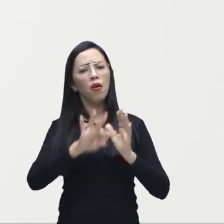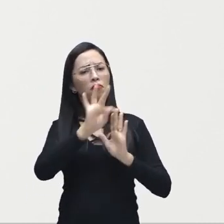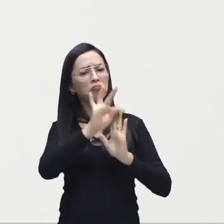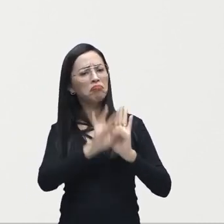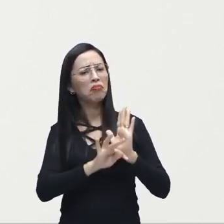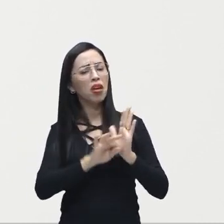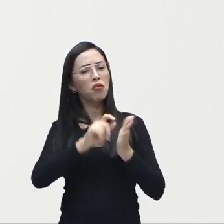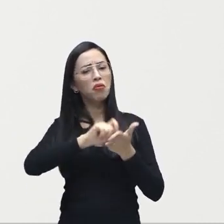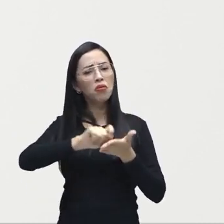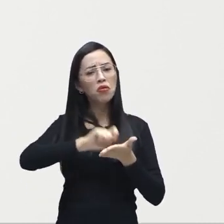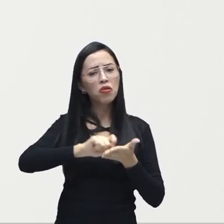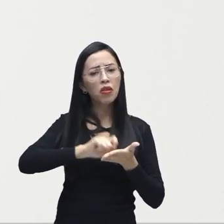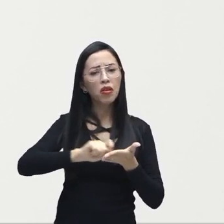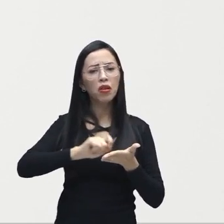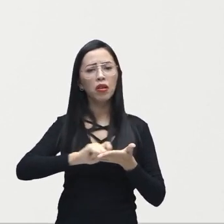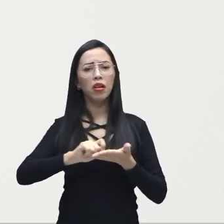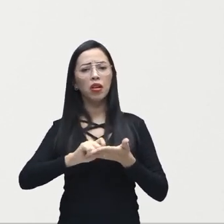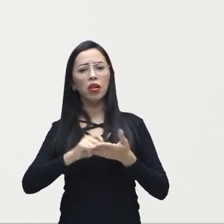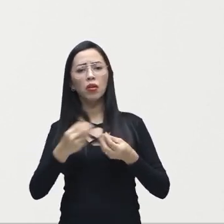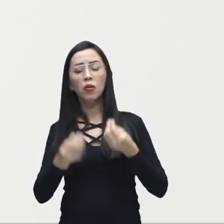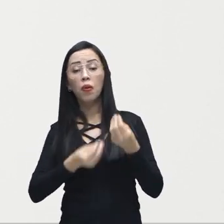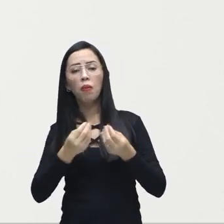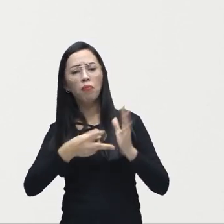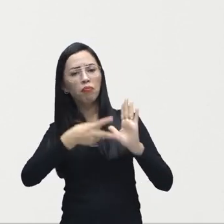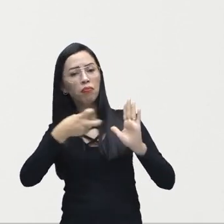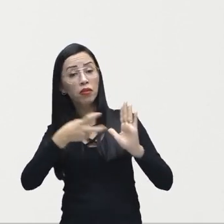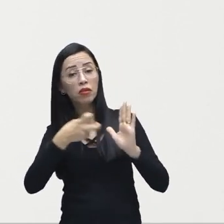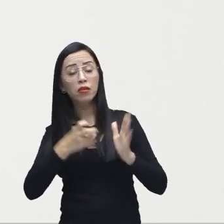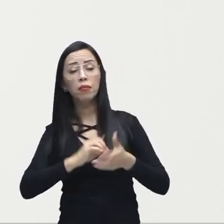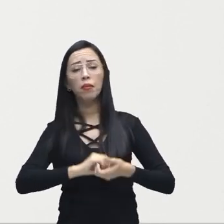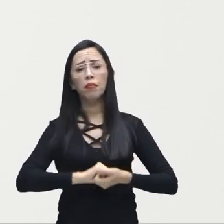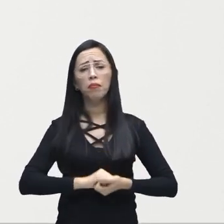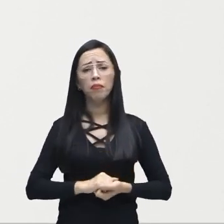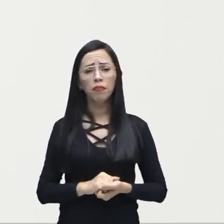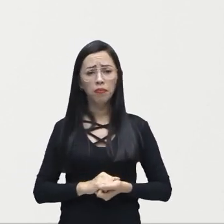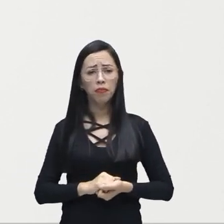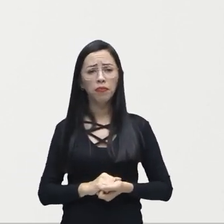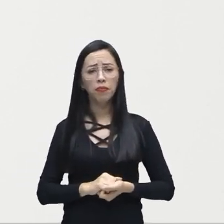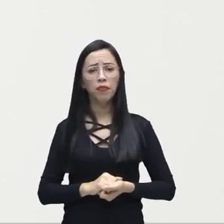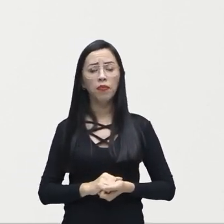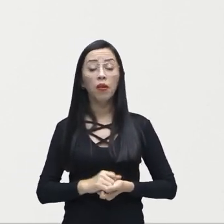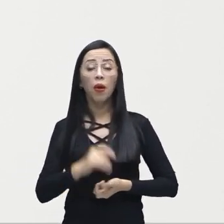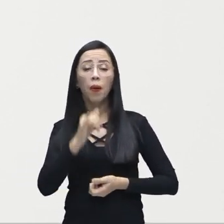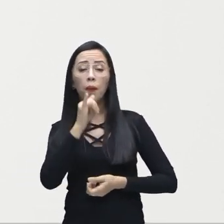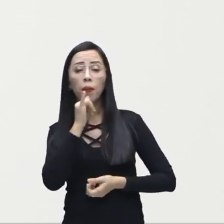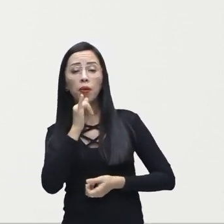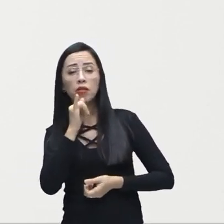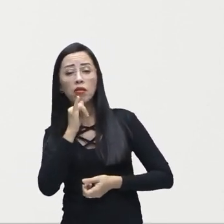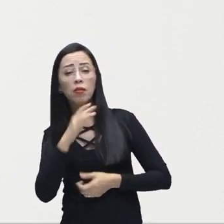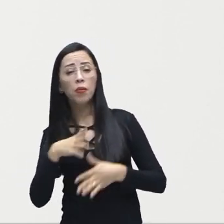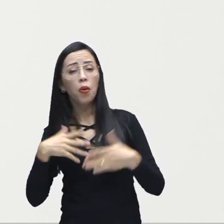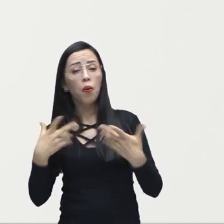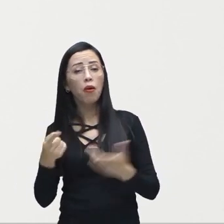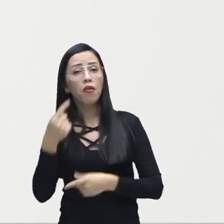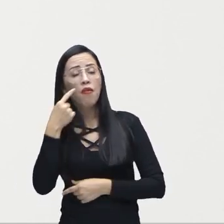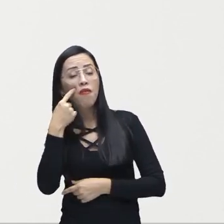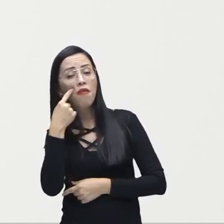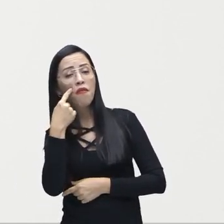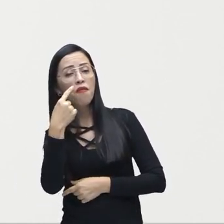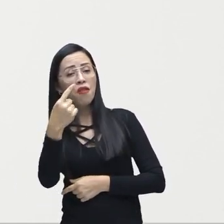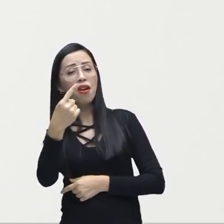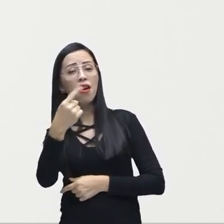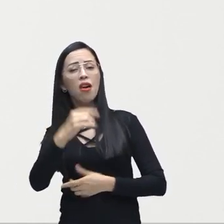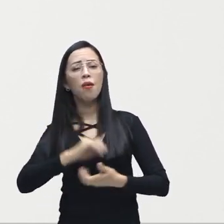outras situações comunicacionais, por exemplo, quando nós lemos um infográfico, quando nós lemos um anúncio, quando